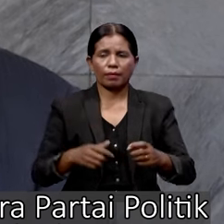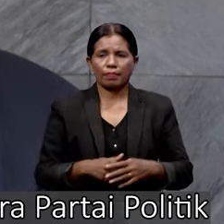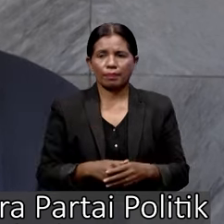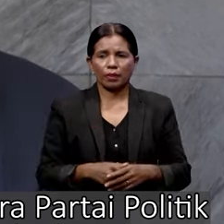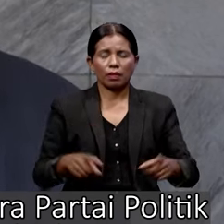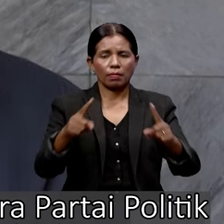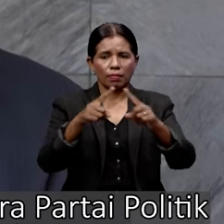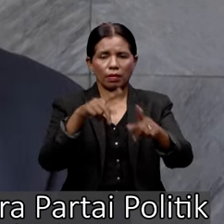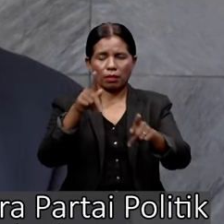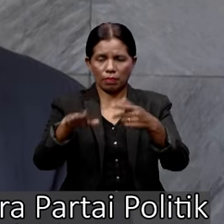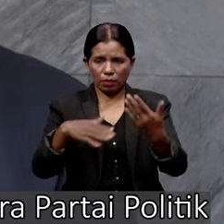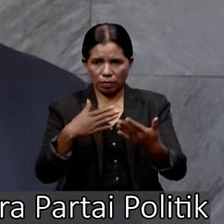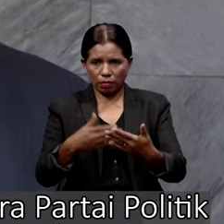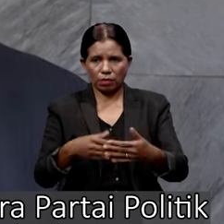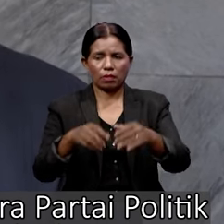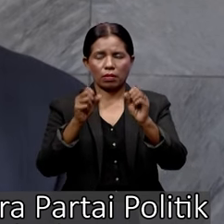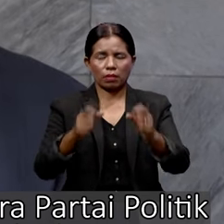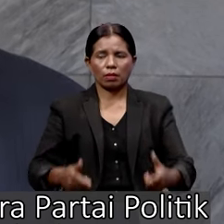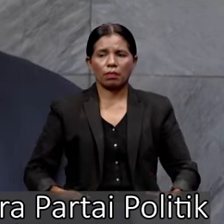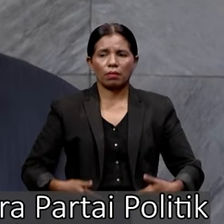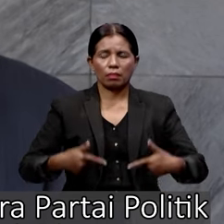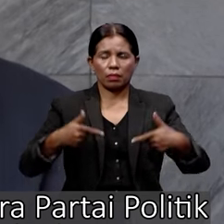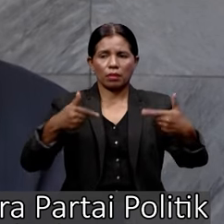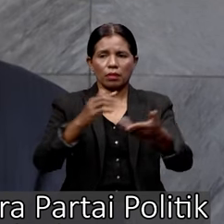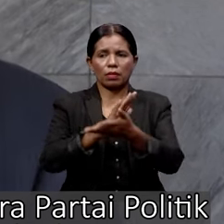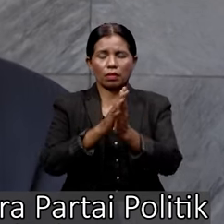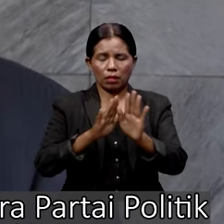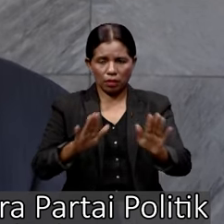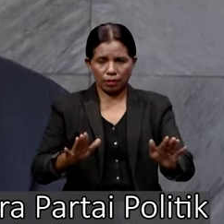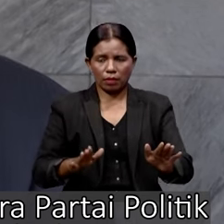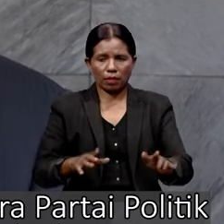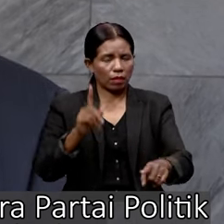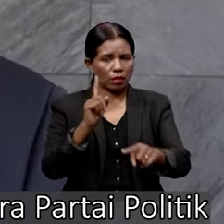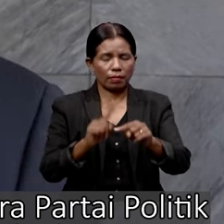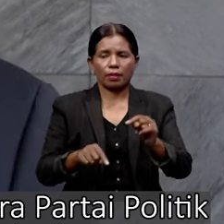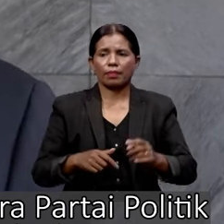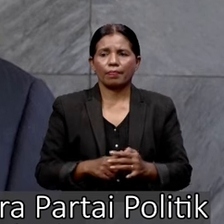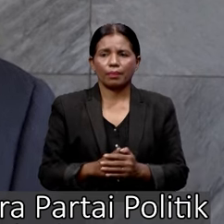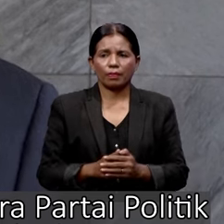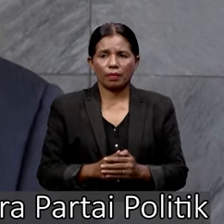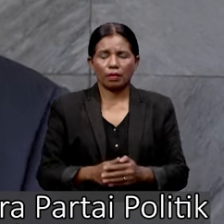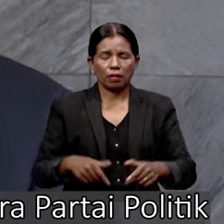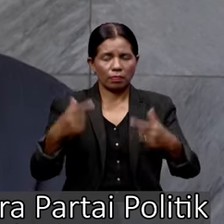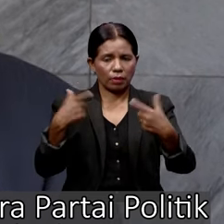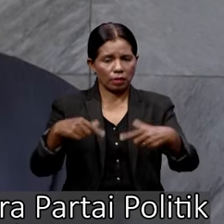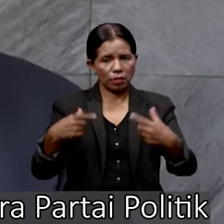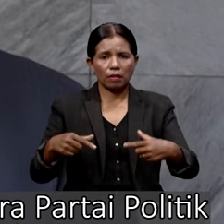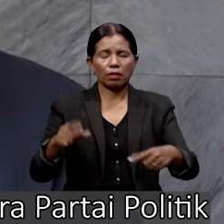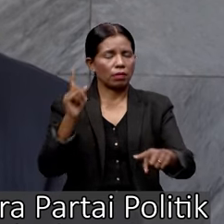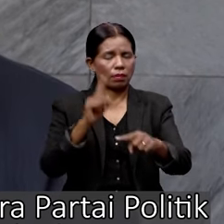ba povo, a tu, Mouris e a Dama Nilara, labele Hiros Malo,